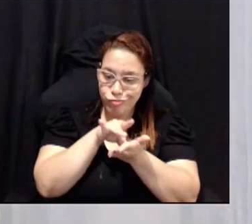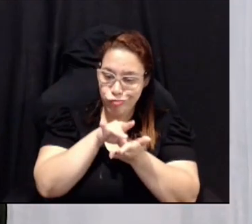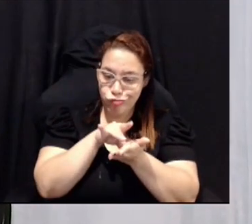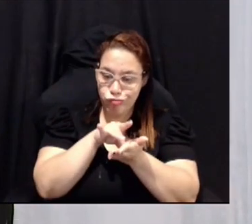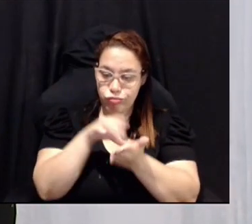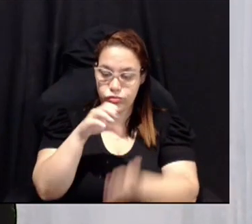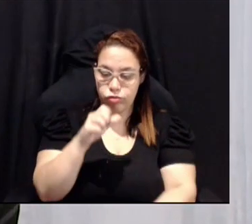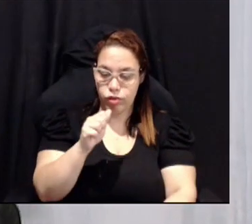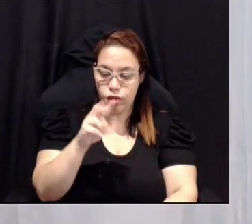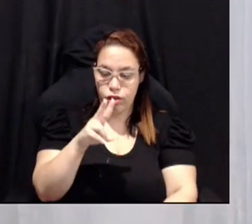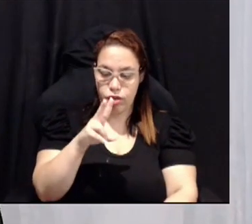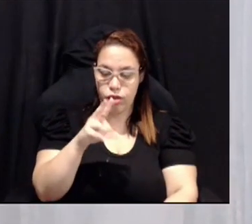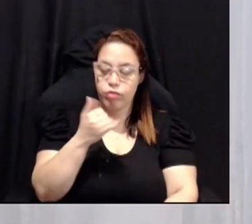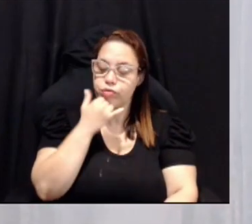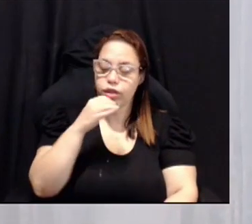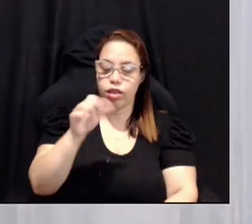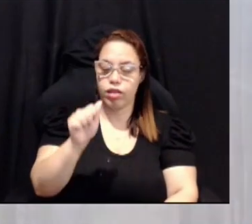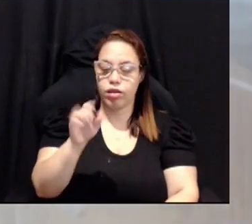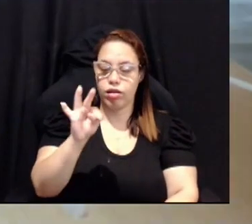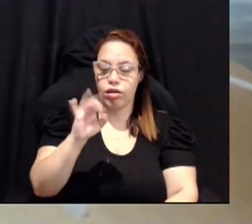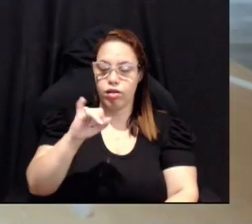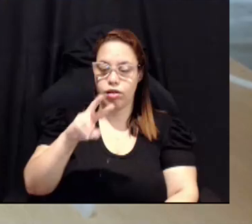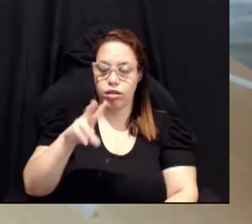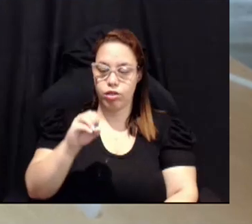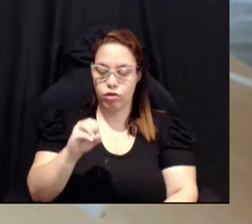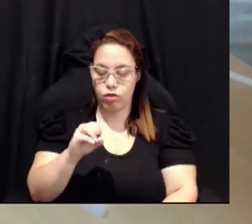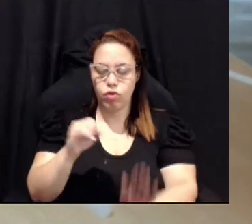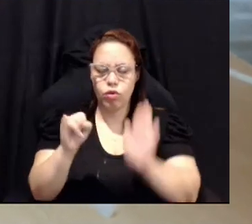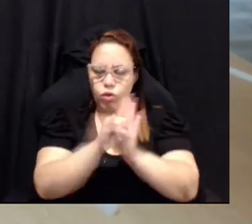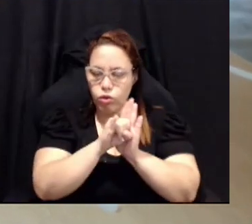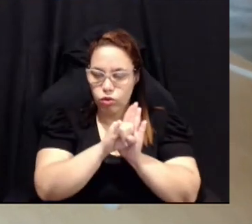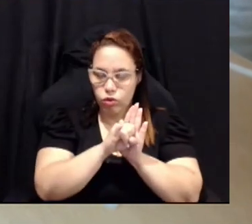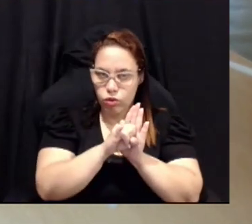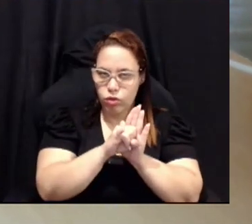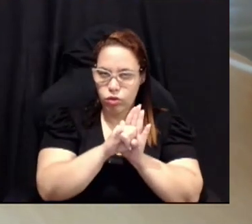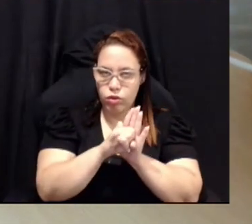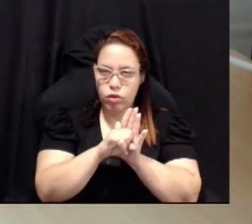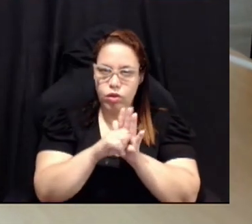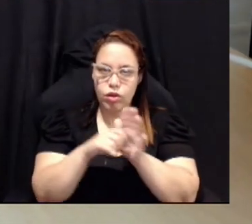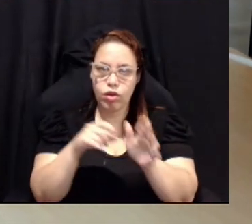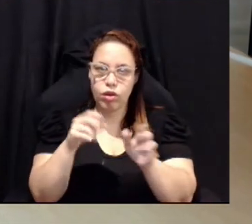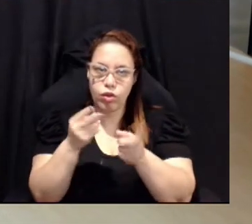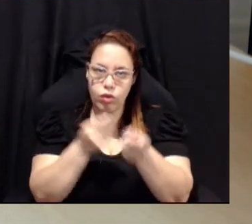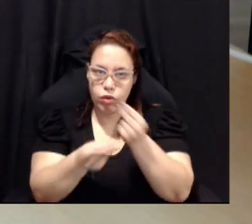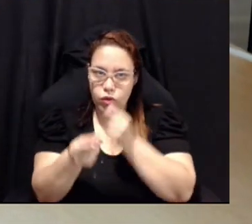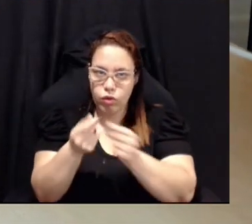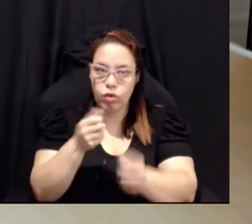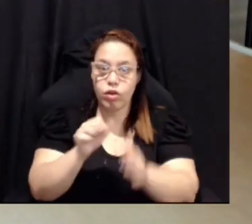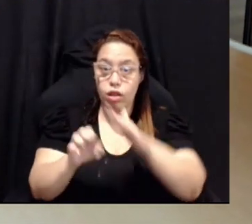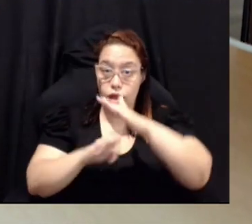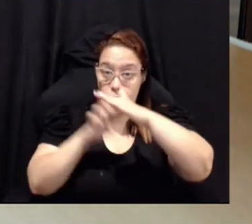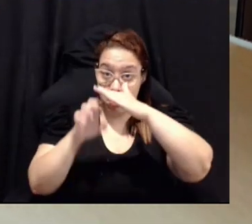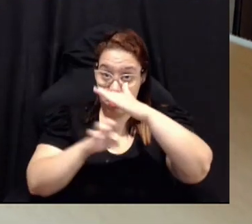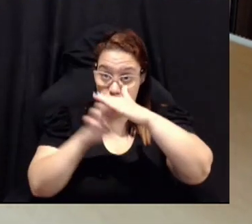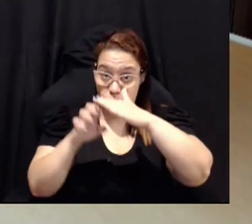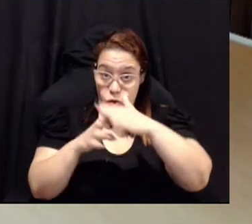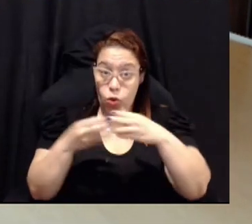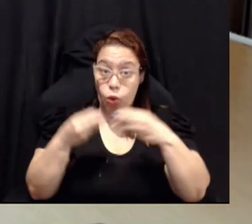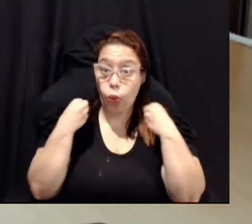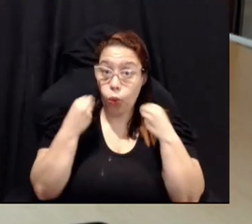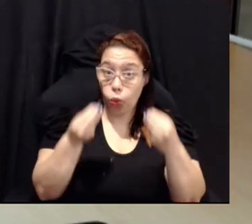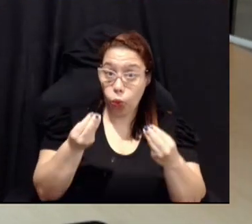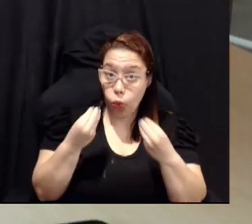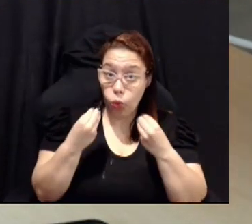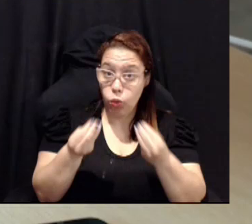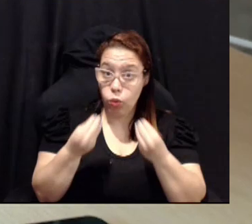né? Então, ele vai identificar a situação, a saúde financeira da empresa, como é que está